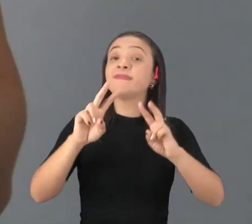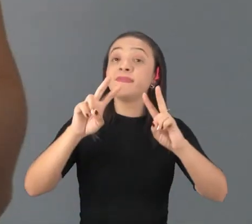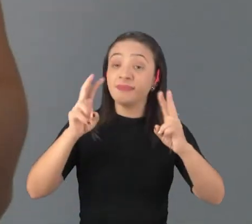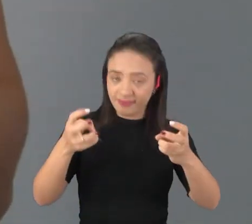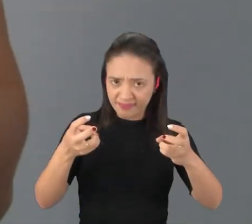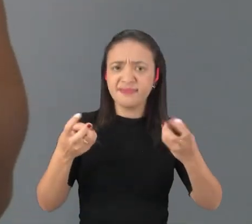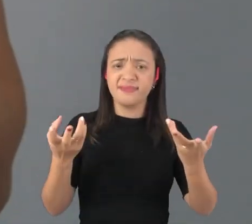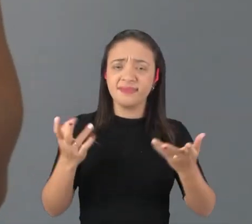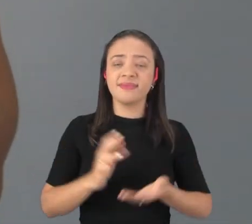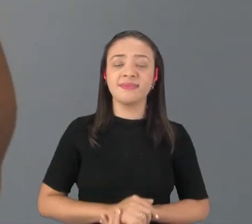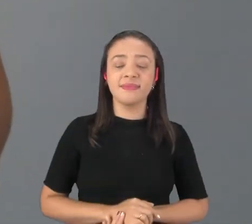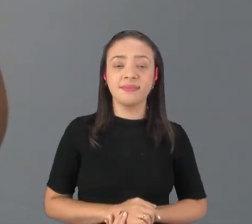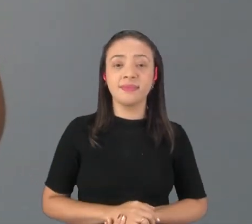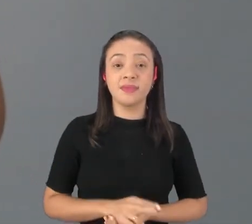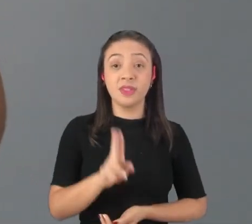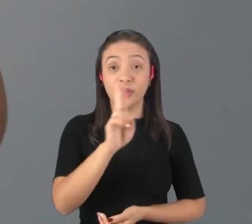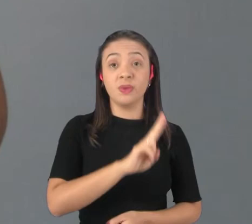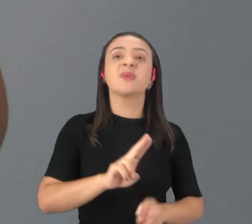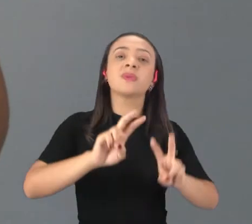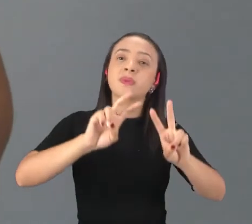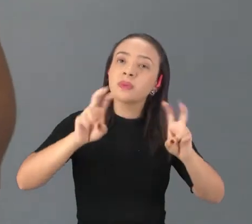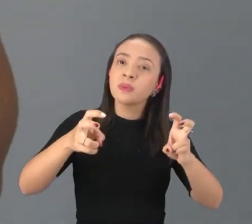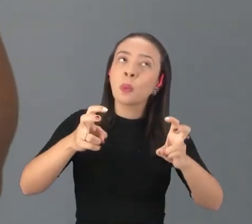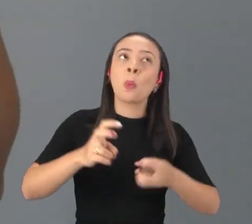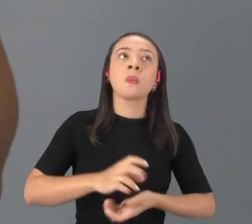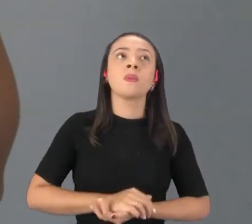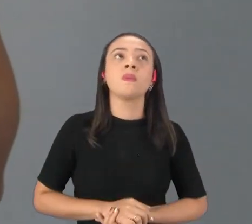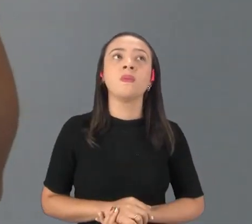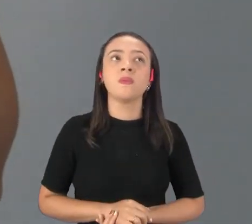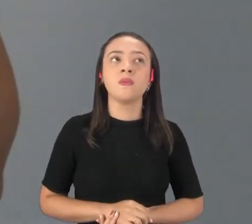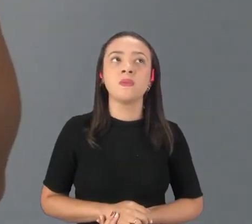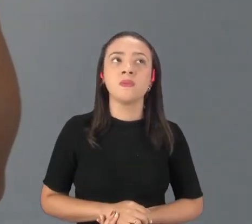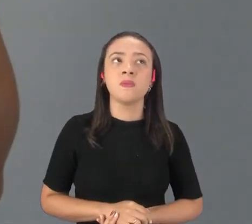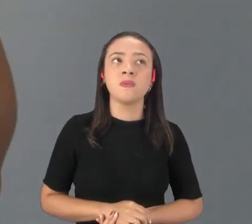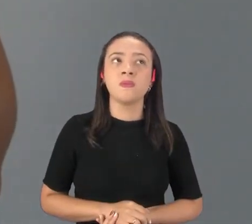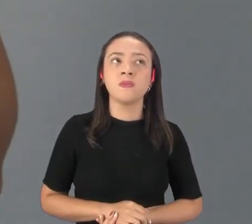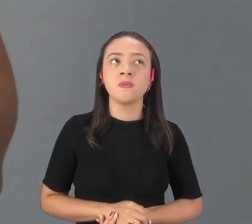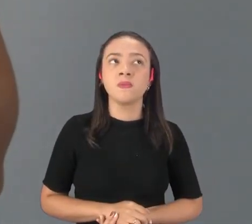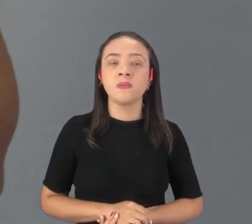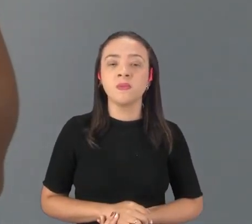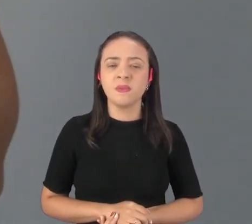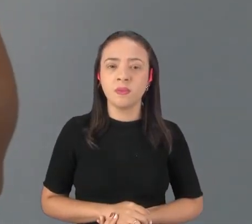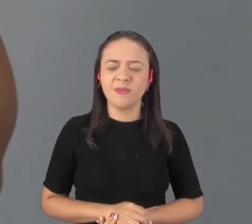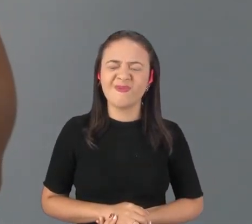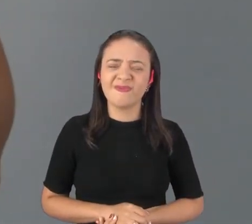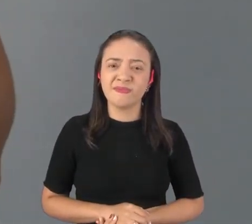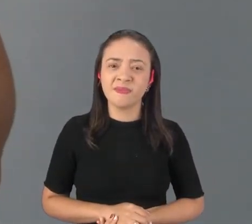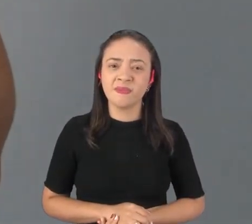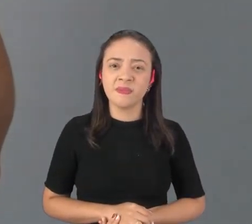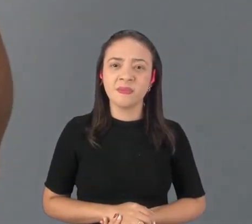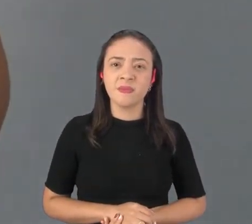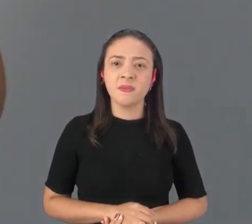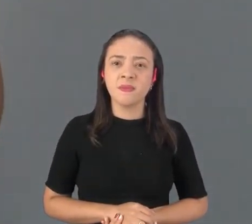aspas, ó. Eu uso esse aqui, ó. Opa, esse aqui, tá?